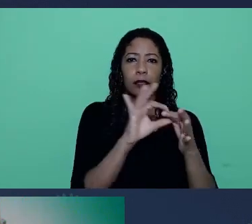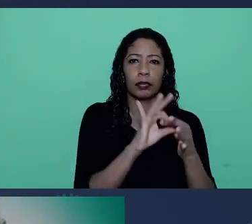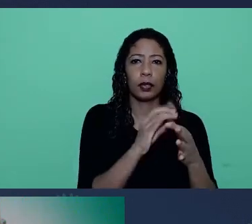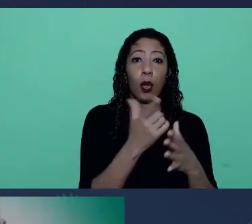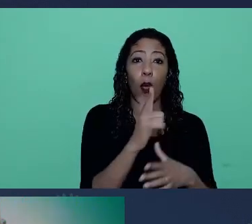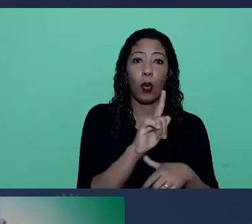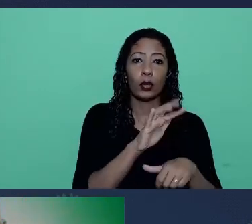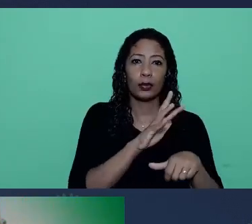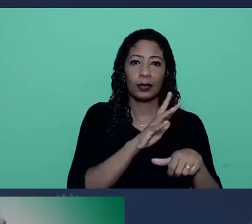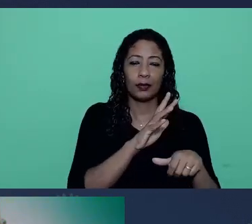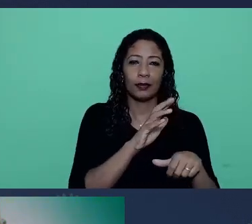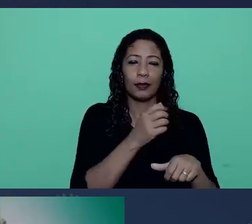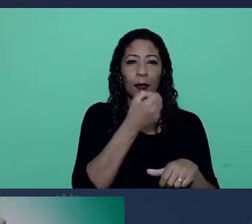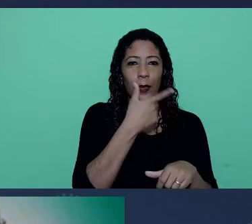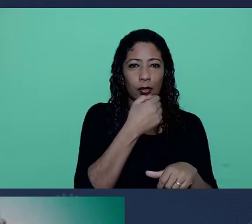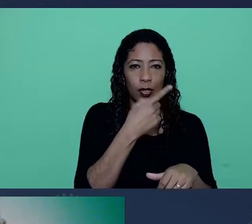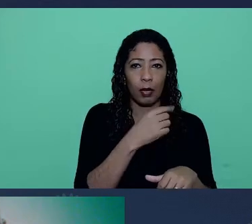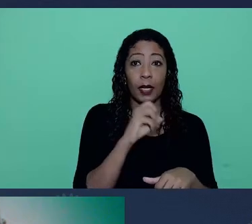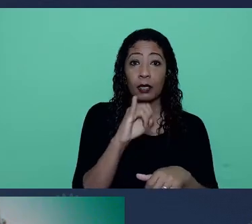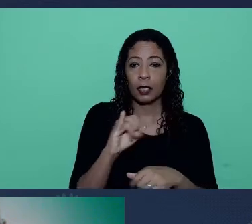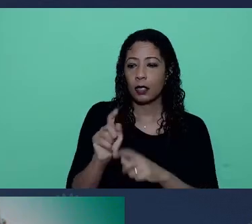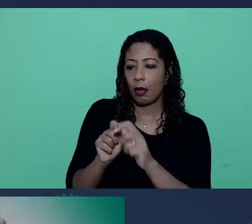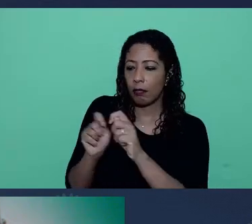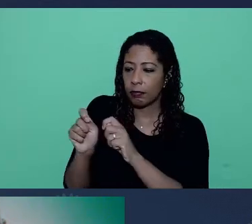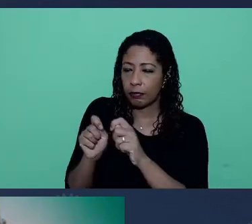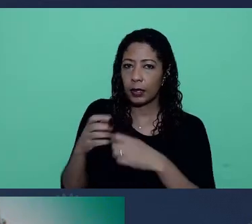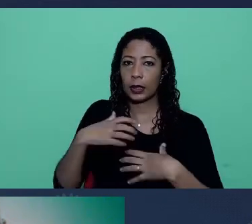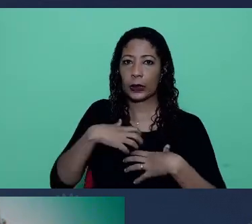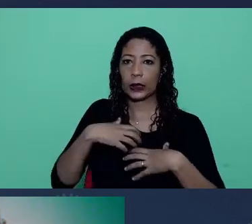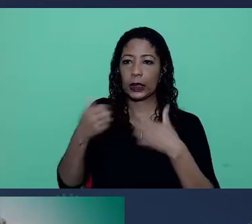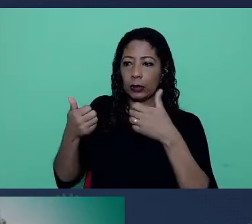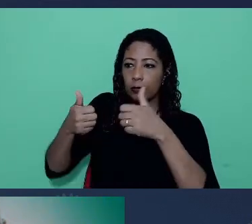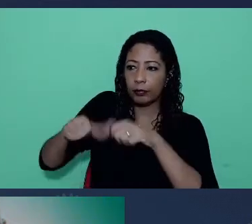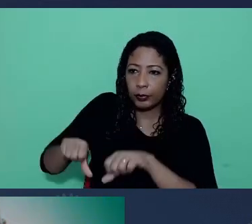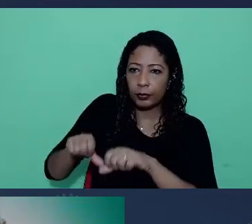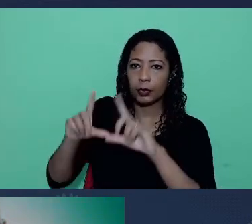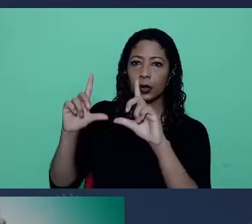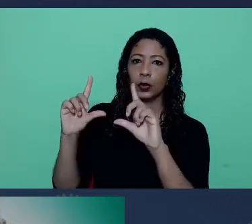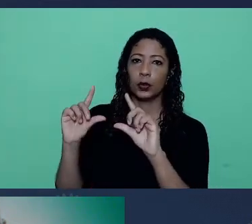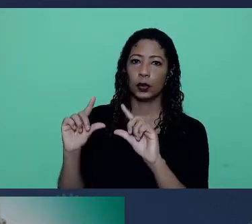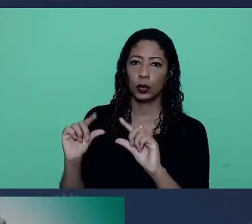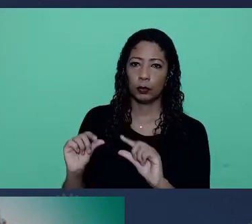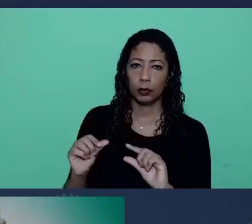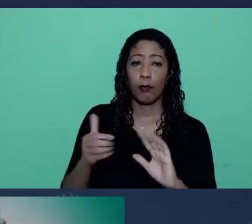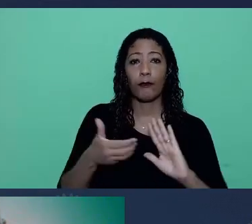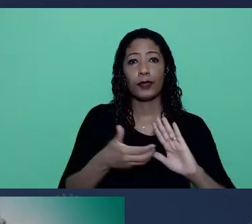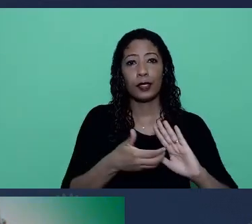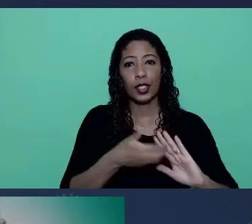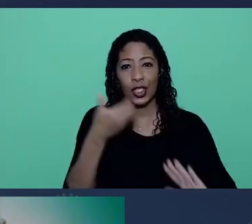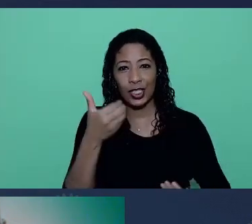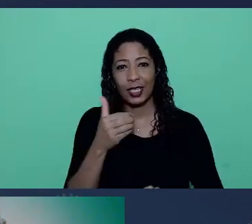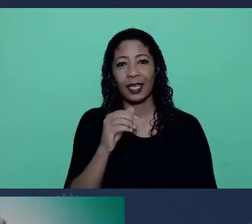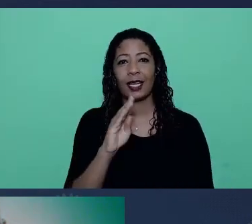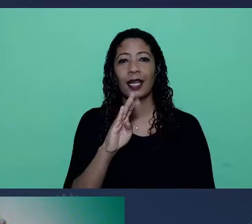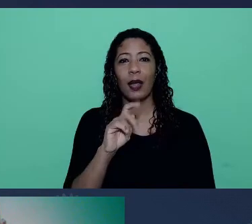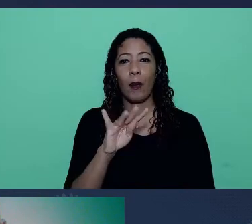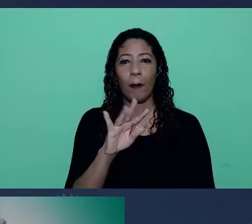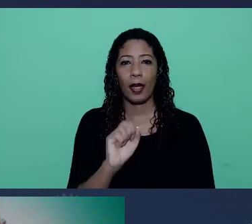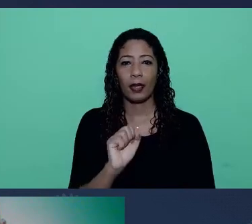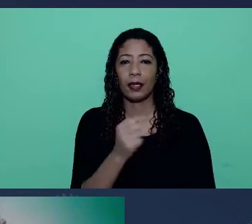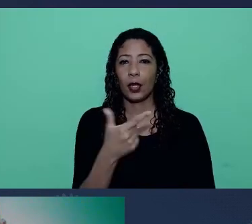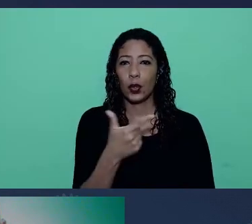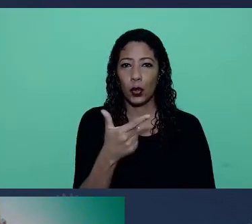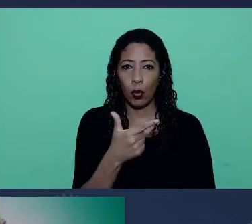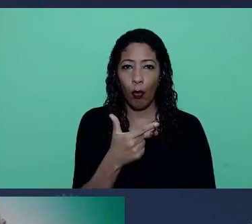for melhorando essas crises, você vai tirando o beta-2, diminuindo o corticoide até suspendê-lo, e